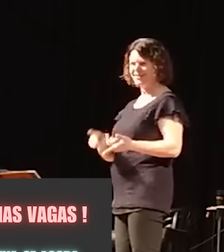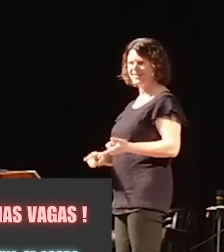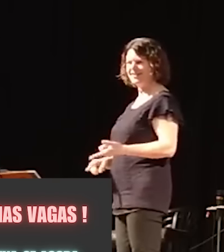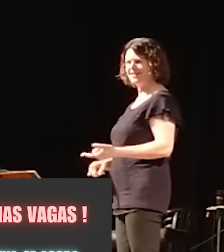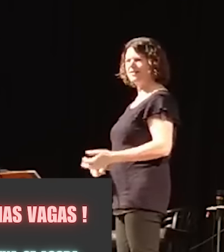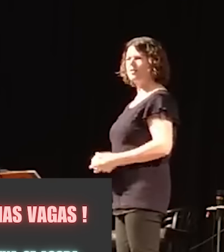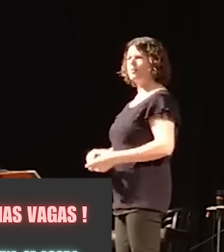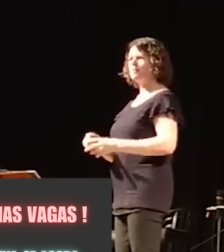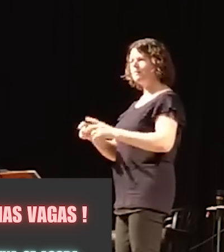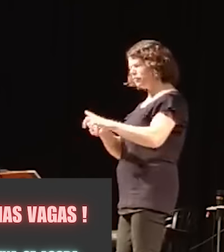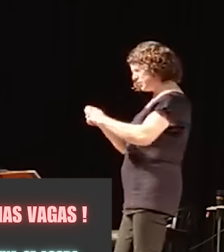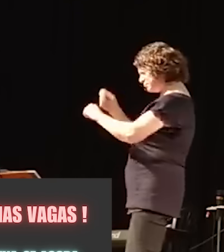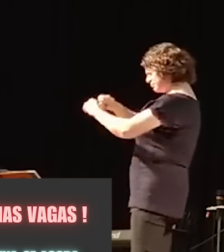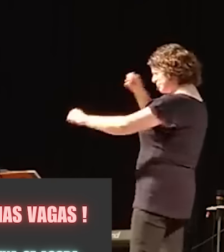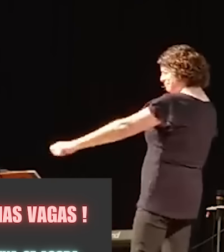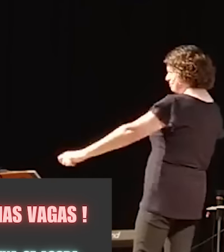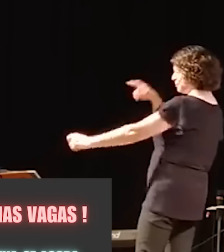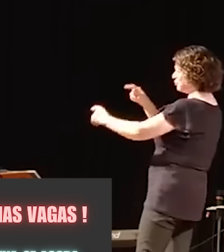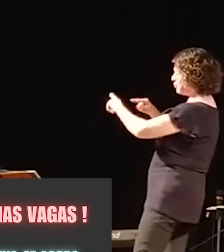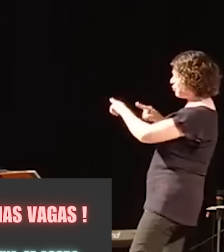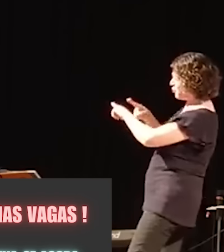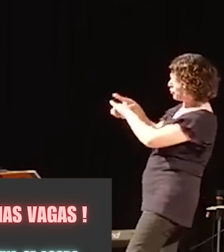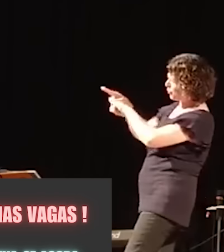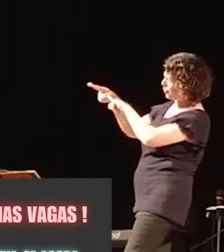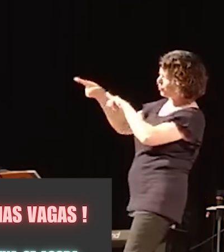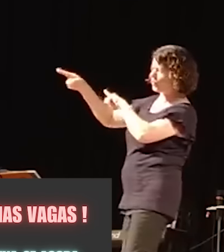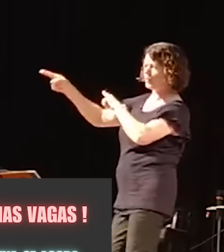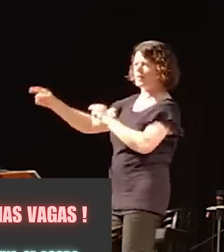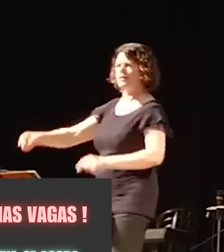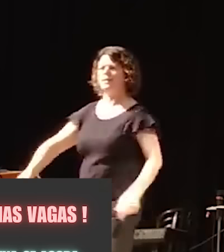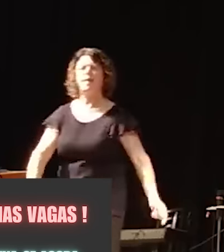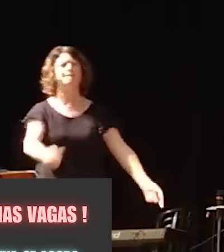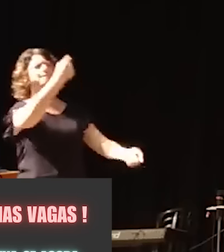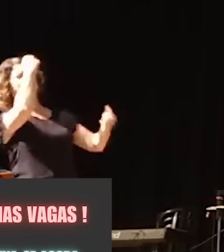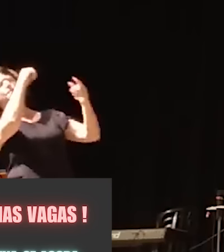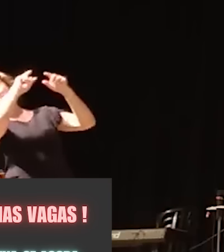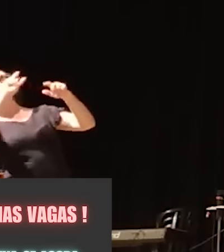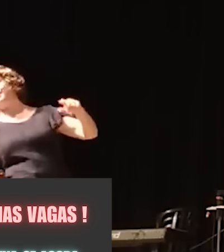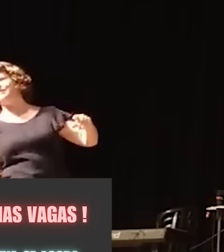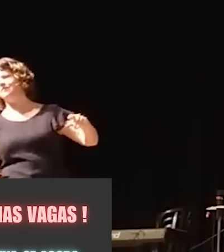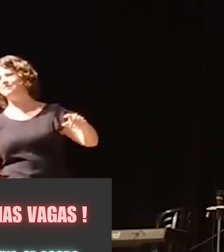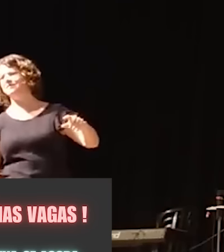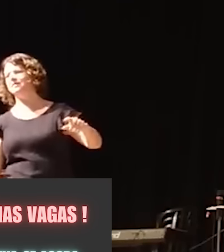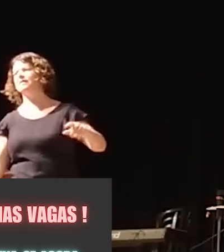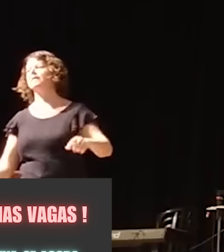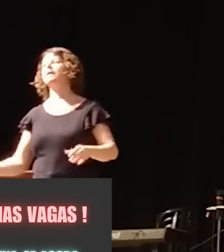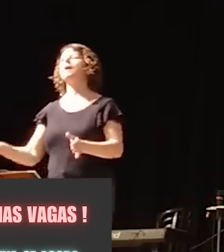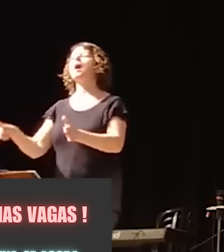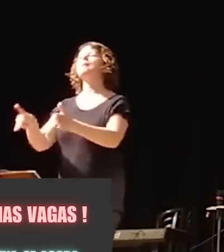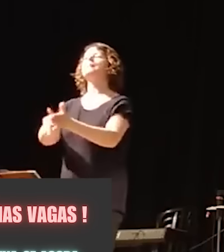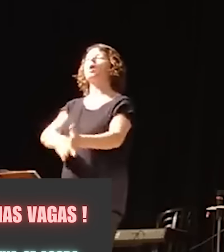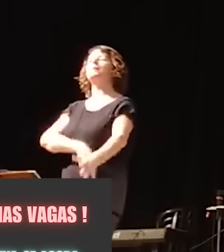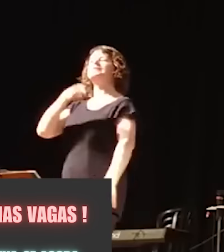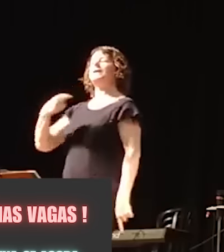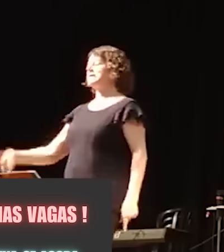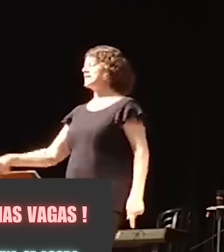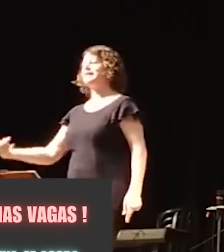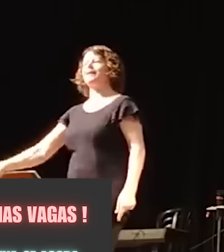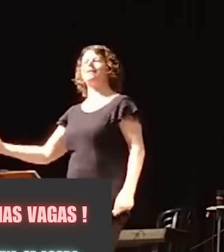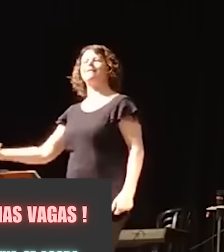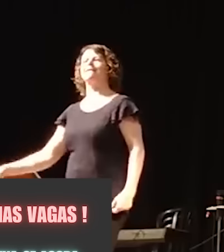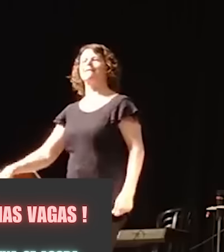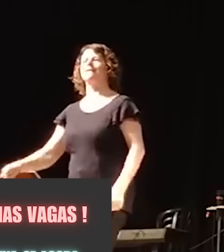com uma funde com uma pedra feriu o filisteu e matou sem que Davi tivesse uma espada na mão por isso correu